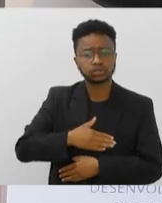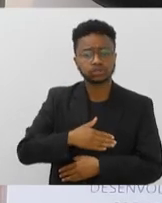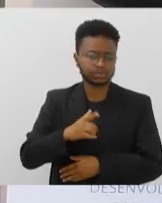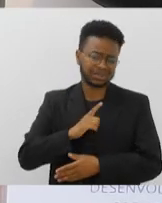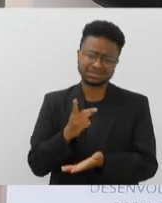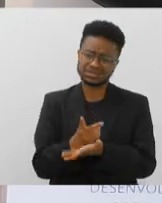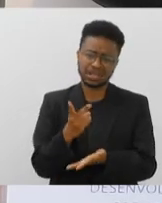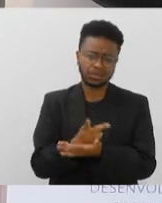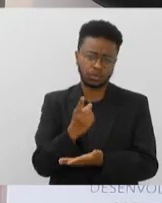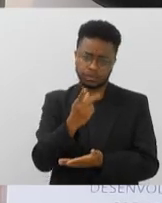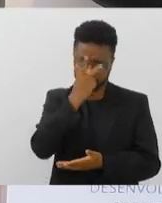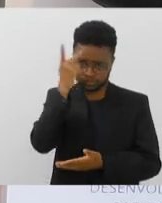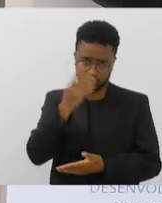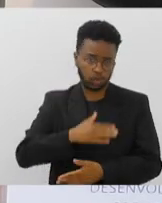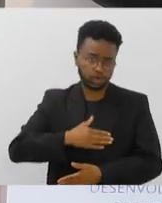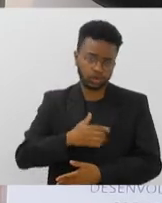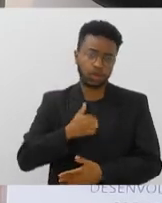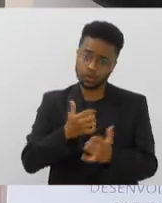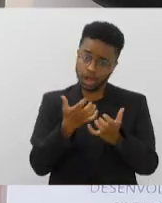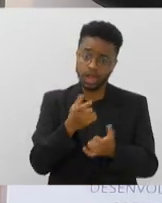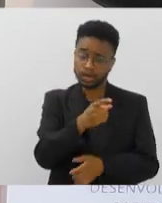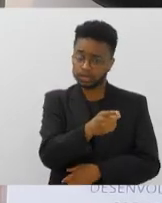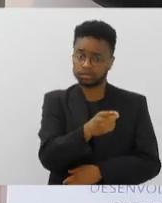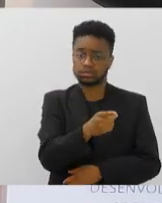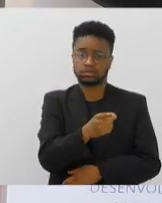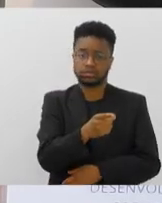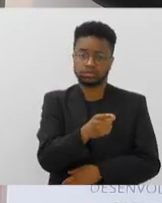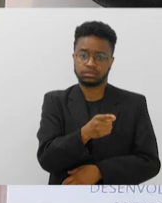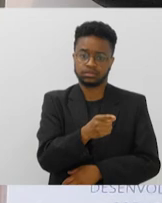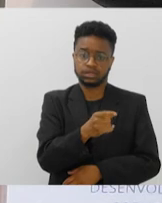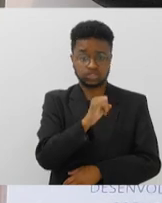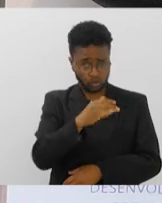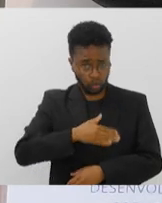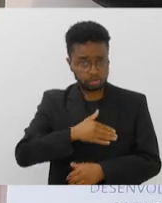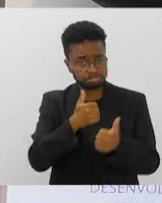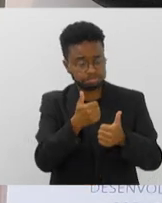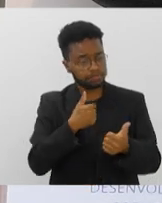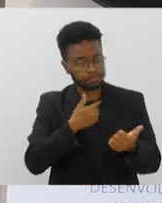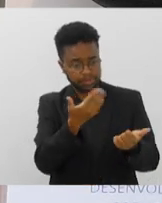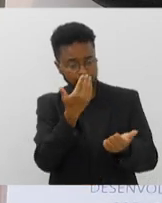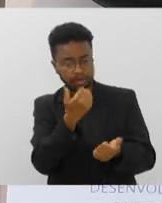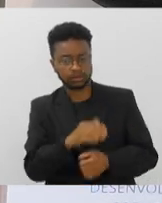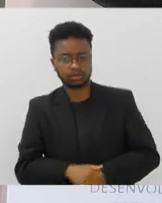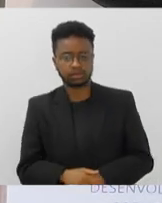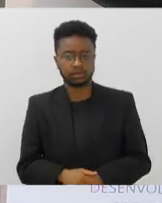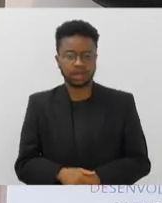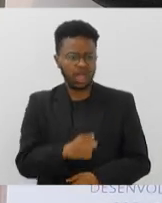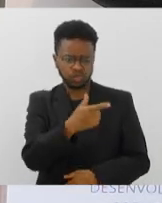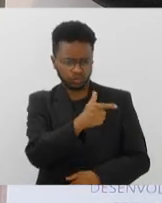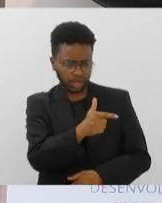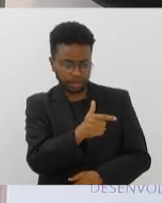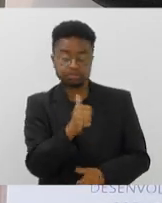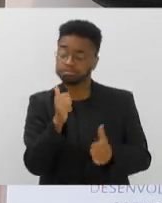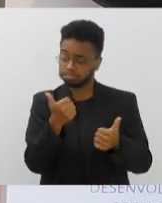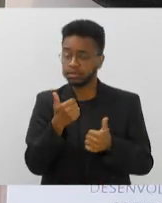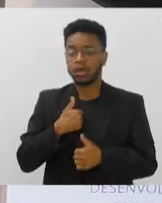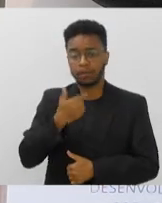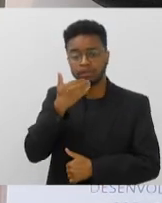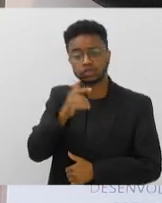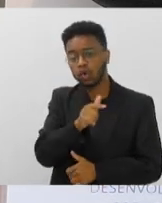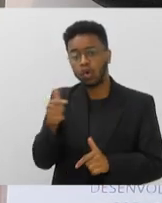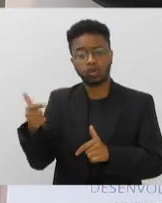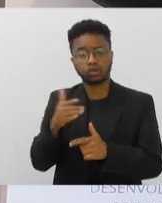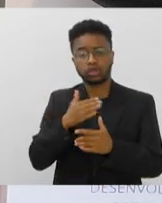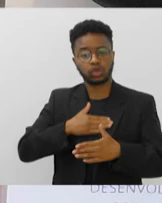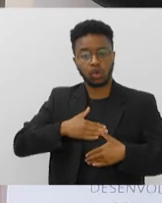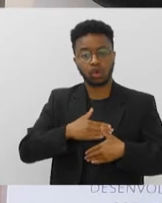equipe alguém que gosta eu quero quem goste quem gosta então me dá esse aqui Ah aqui não tem então vamos suscitar um que gosta e